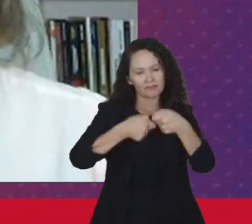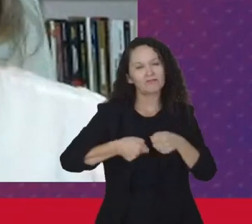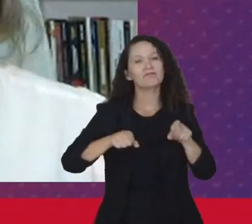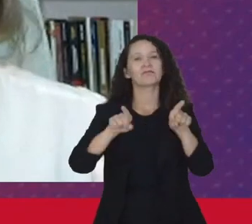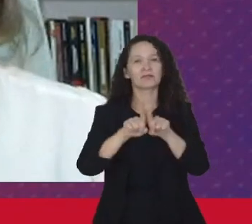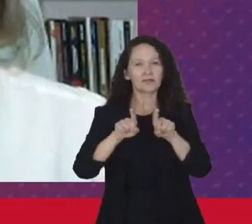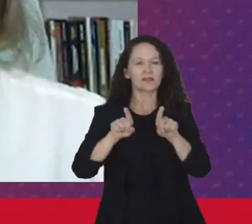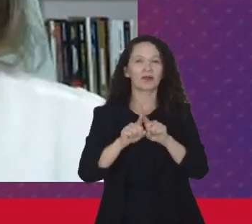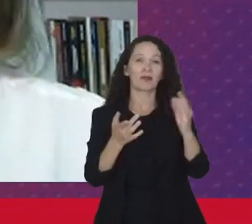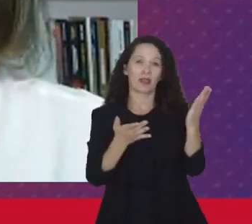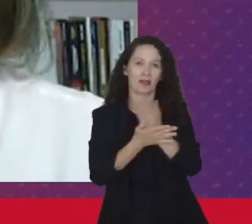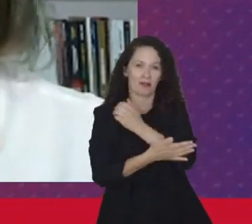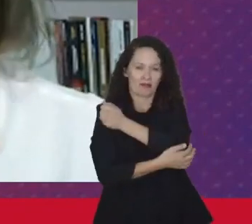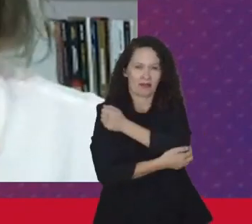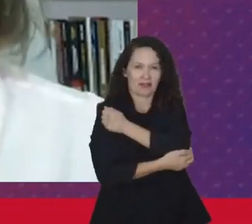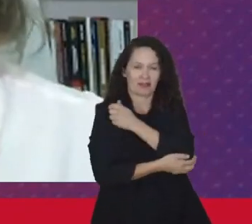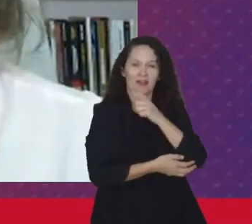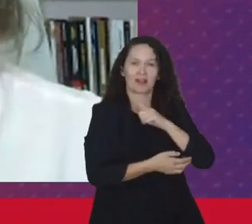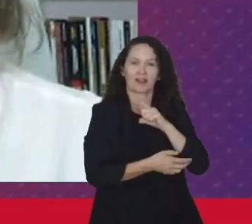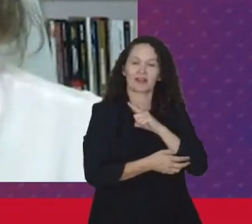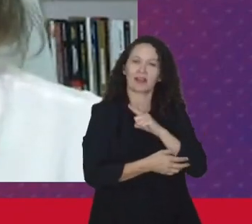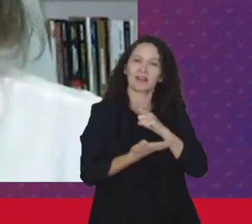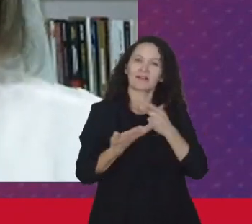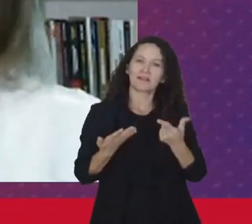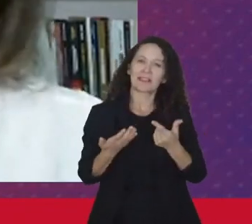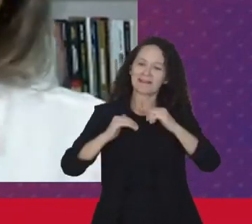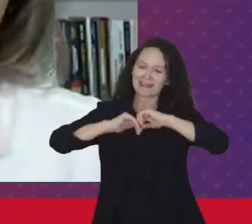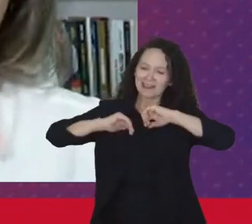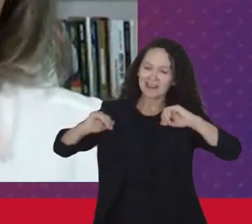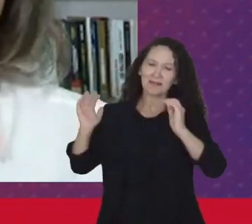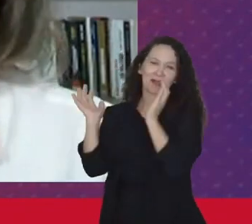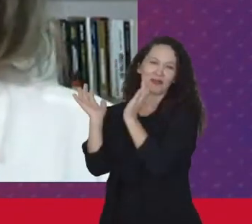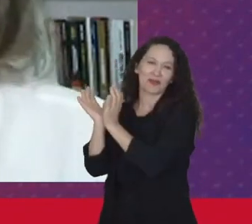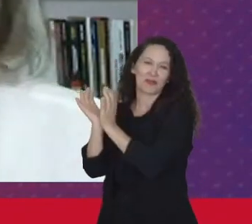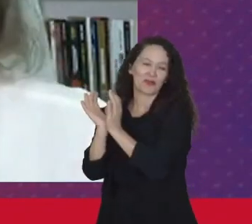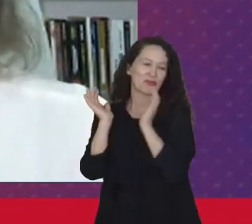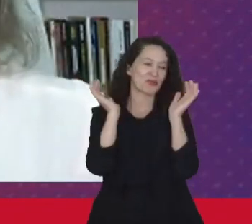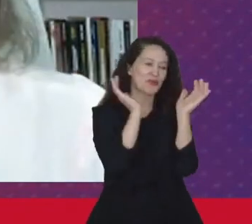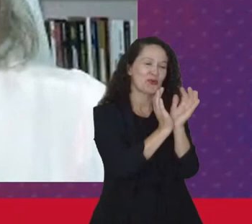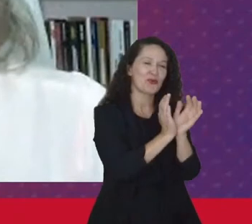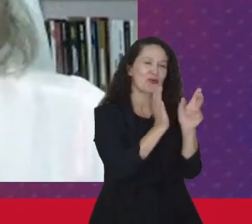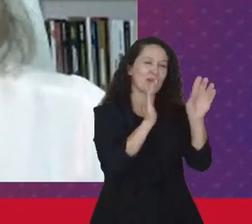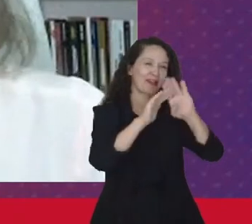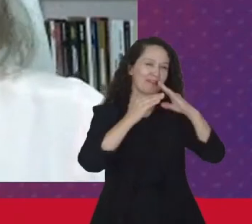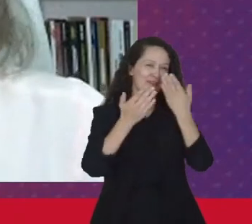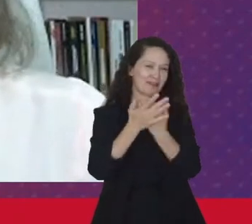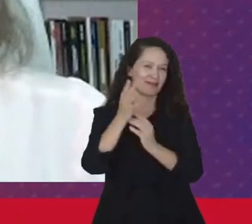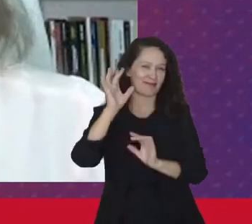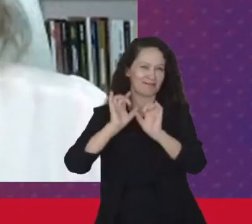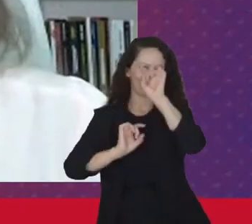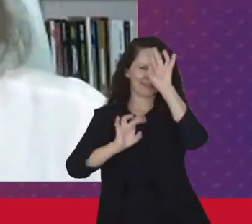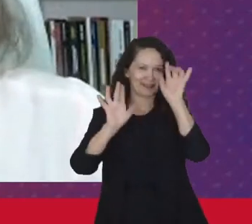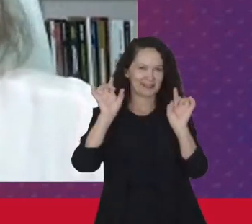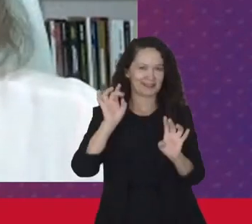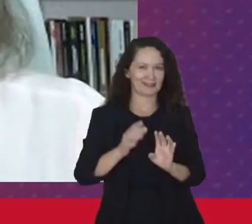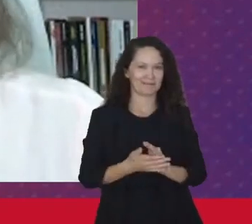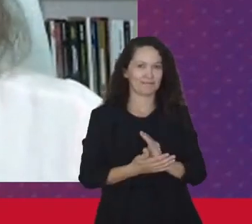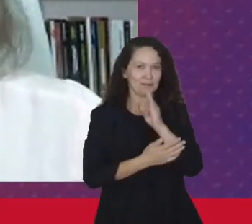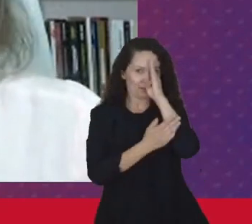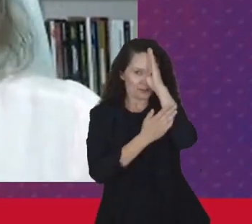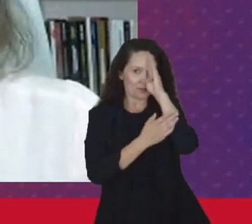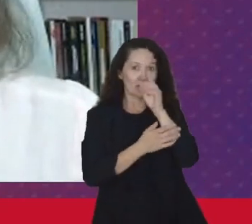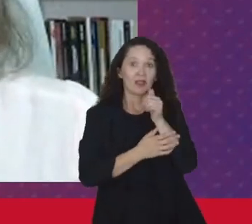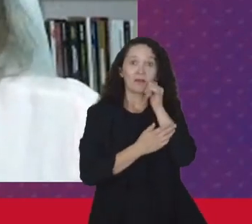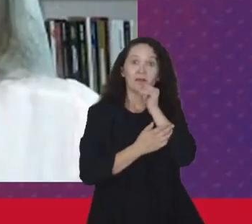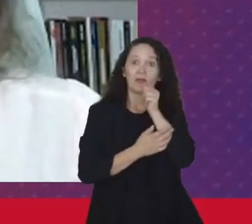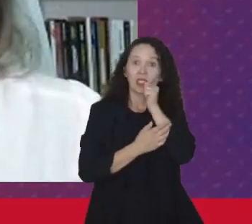potencialidades, e aqueles que vão estar apartados dos demais em classes e escolas especiais. Isso é fundamental para falar em